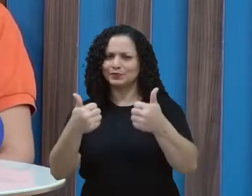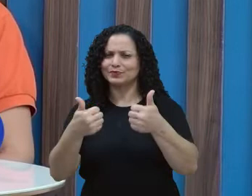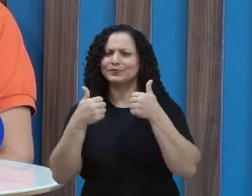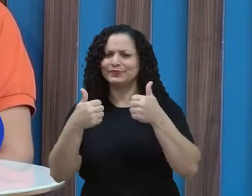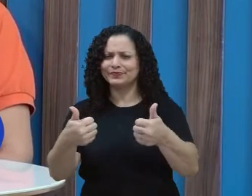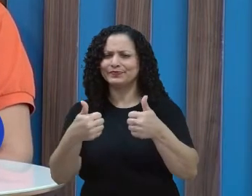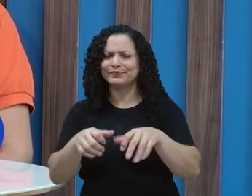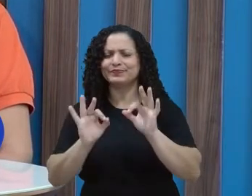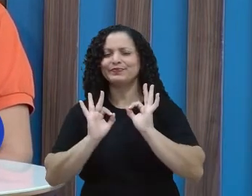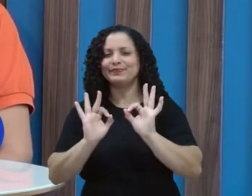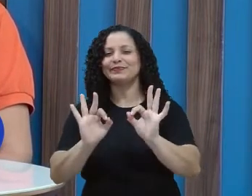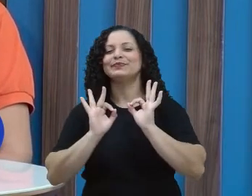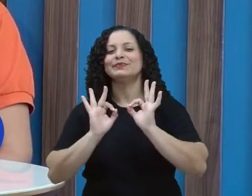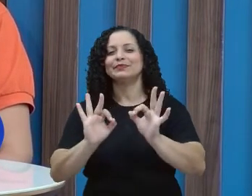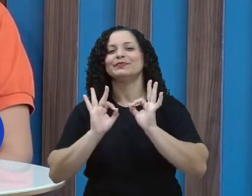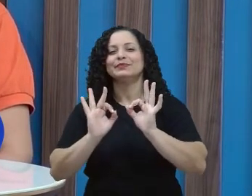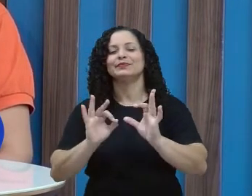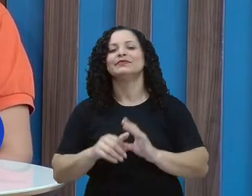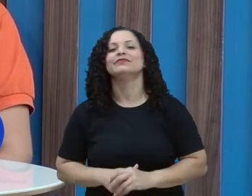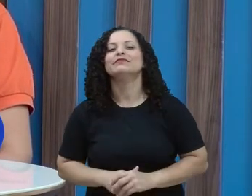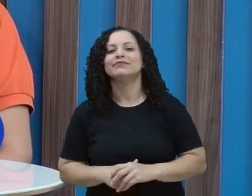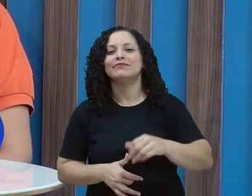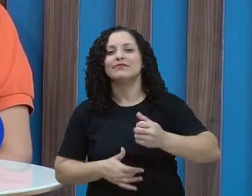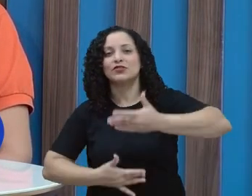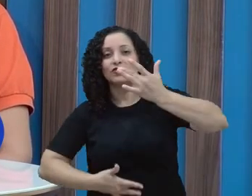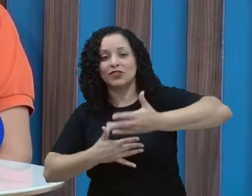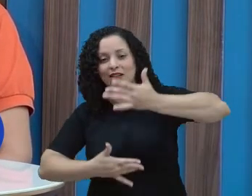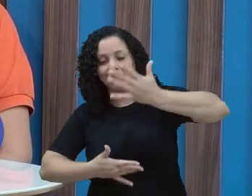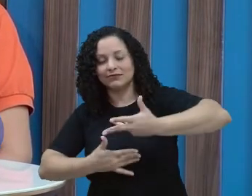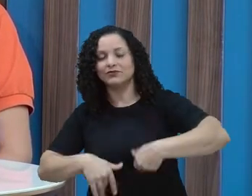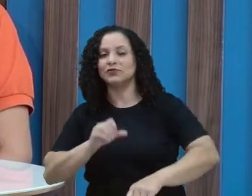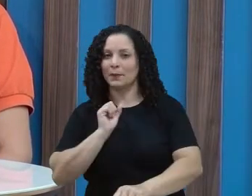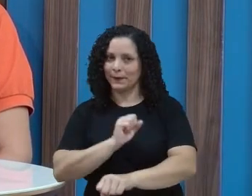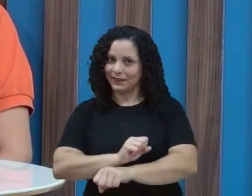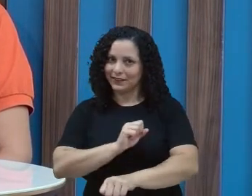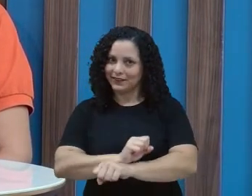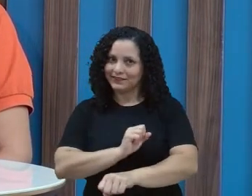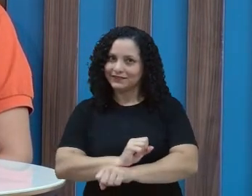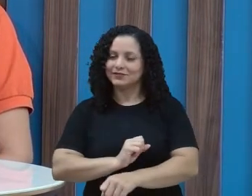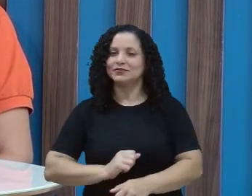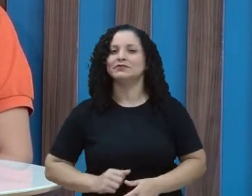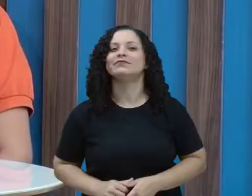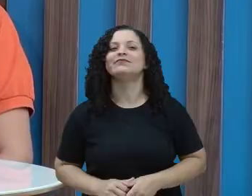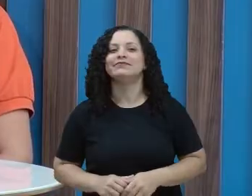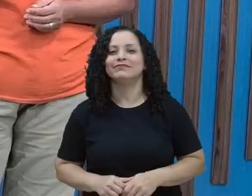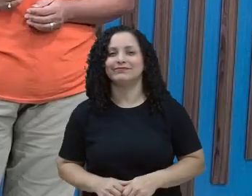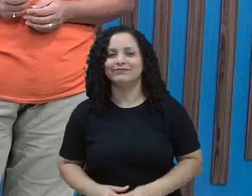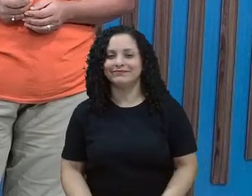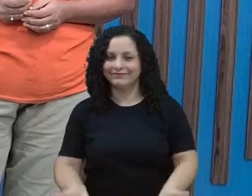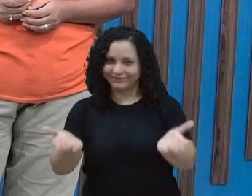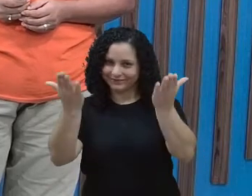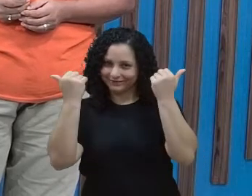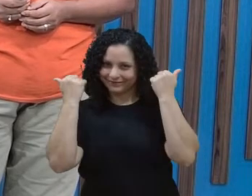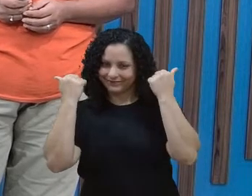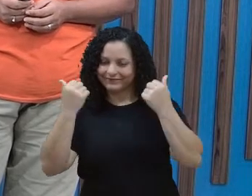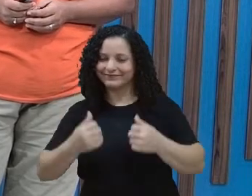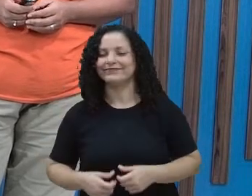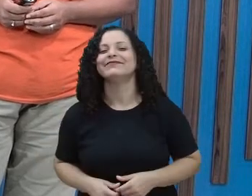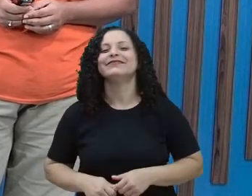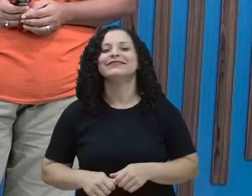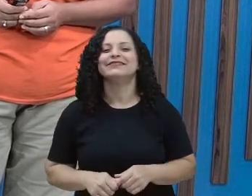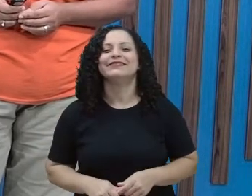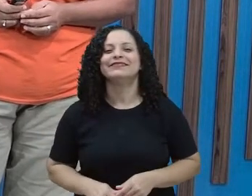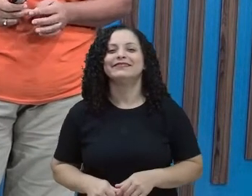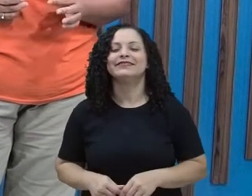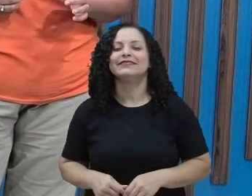ótimo, professora Mauriceia. Estou aqui no chat esperando, viu, crianças? Olha aí, então... Simbora para aula de história. Isso